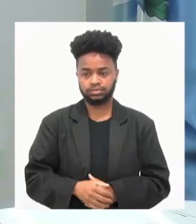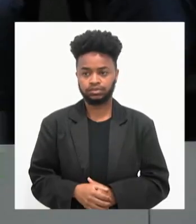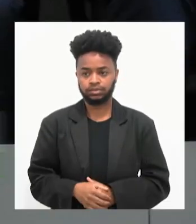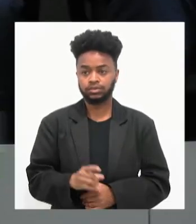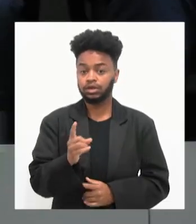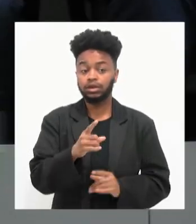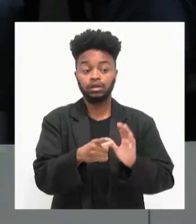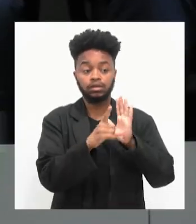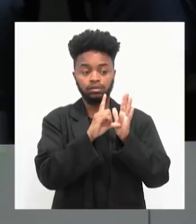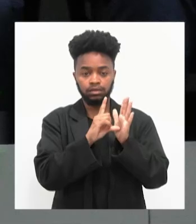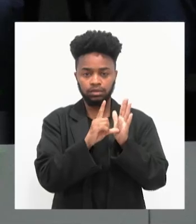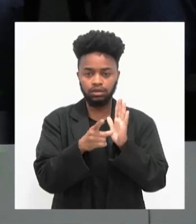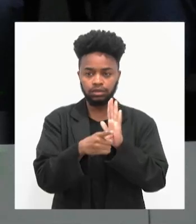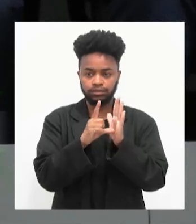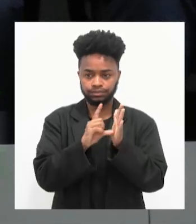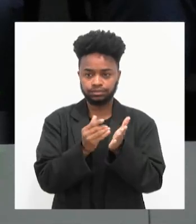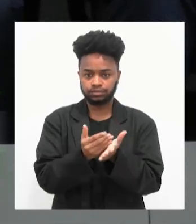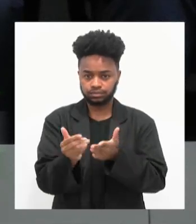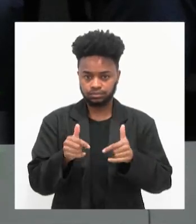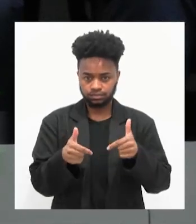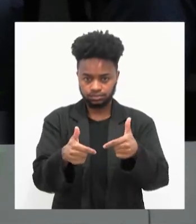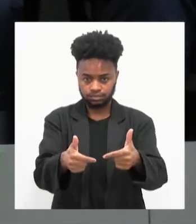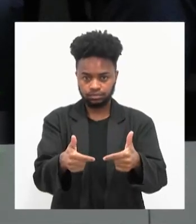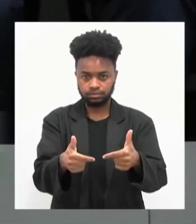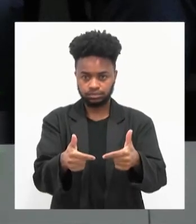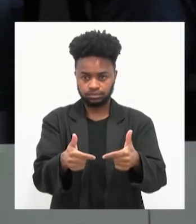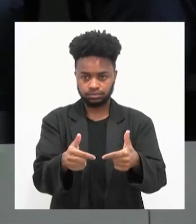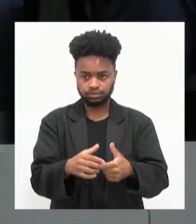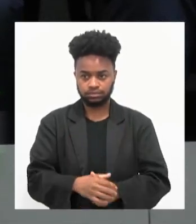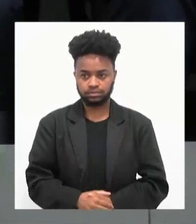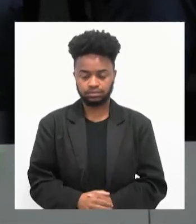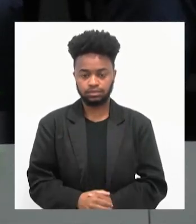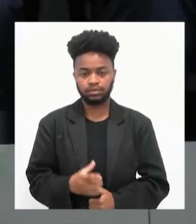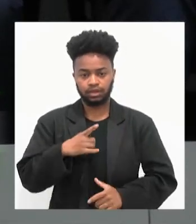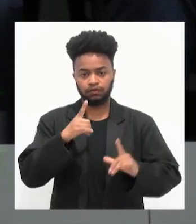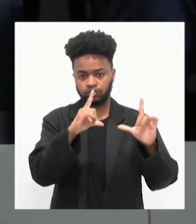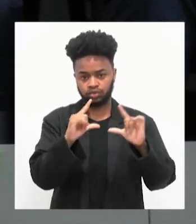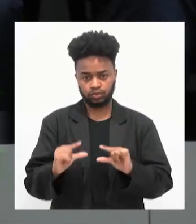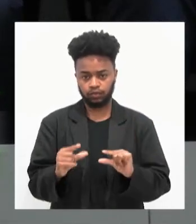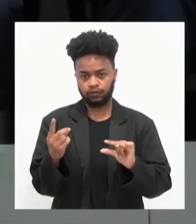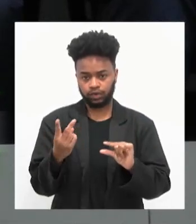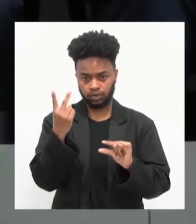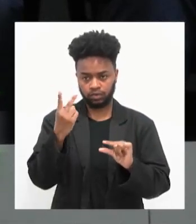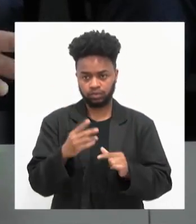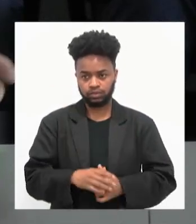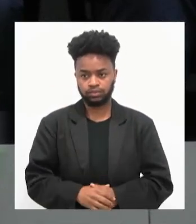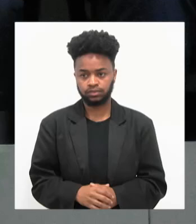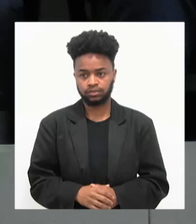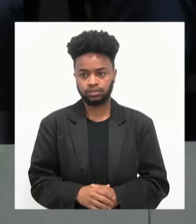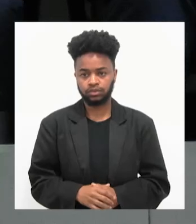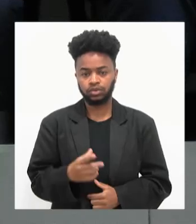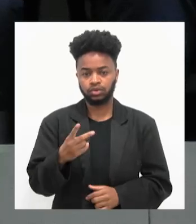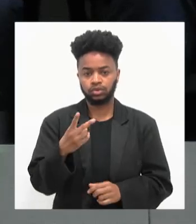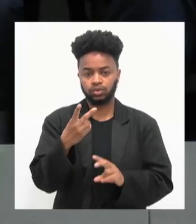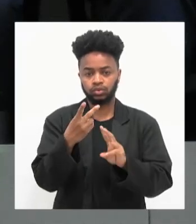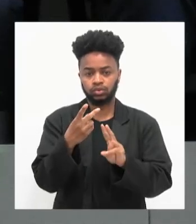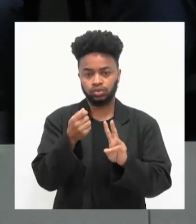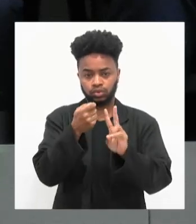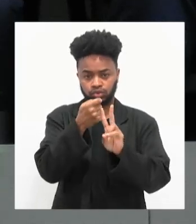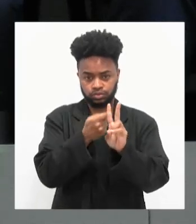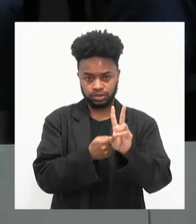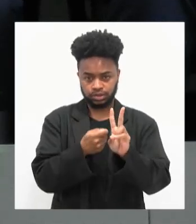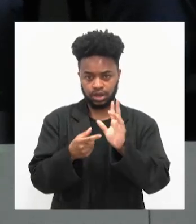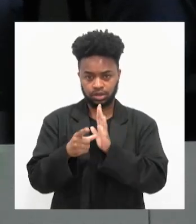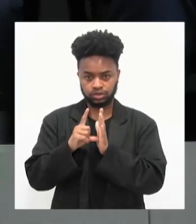deputado. Foi bem antes de começar as operações que ele fez essa redução. Entendeu? Não, foi mas o coisa senhor de 2 falou pra meses mim- antes. Não, o senhor falou